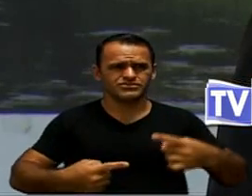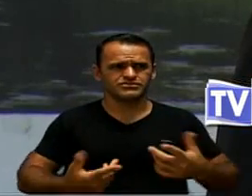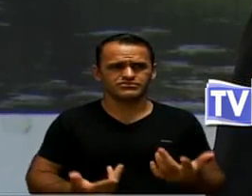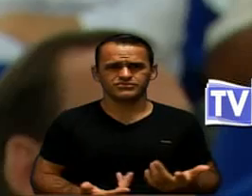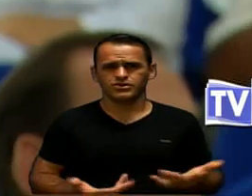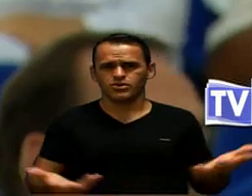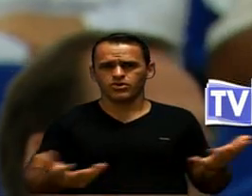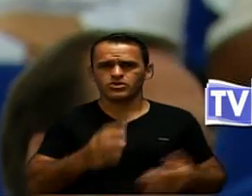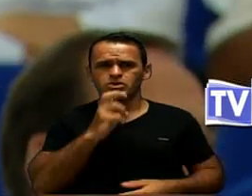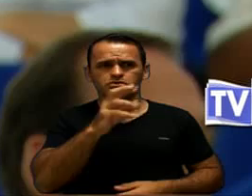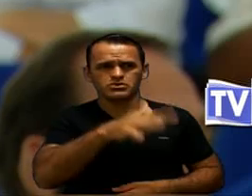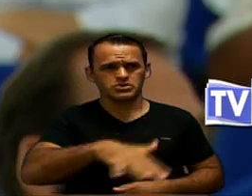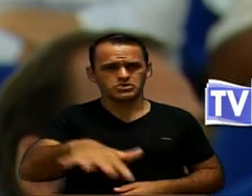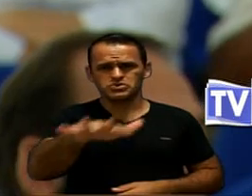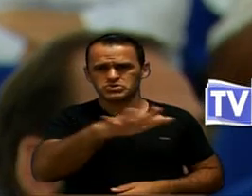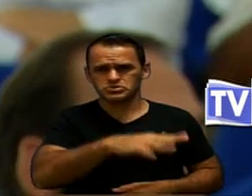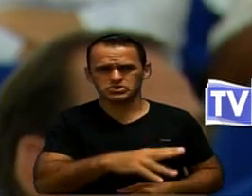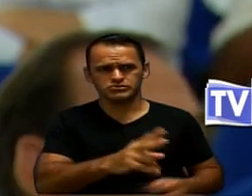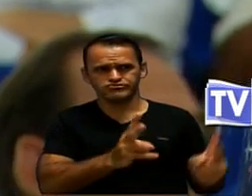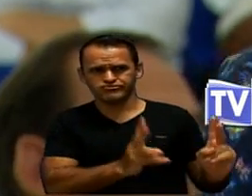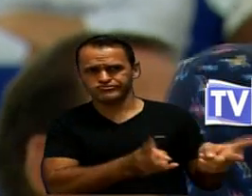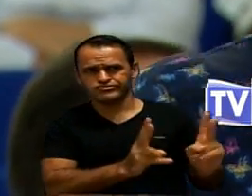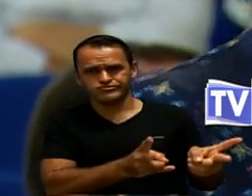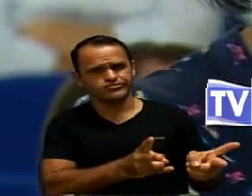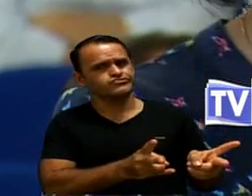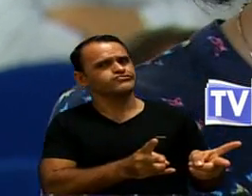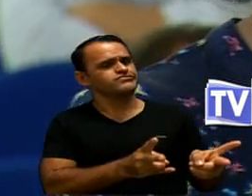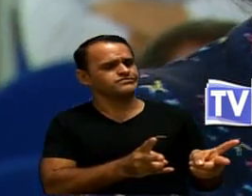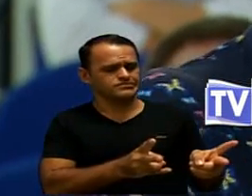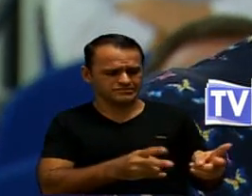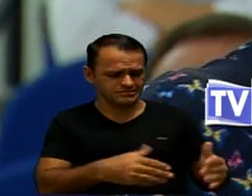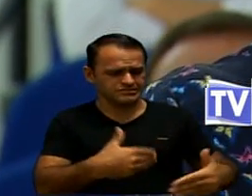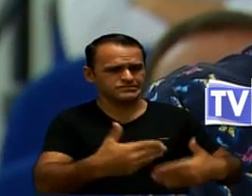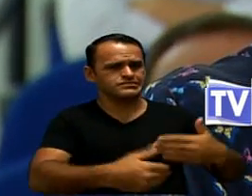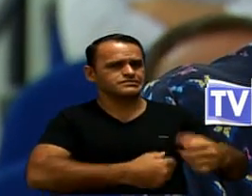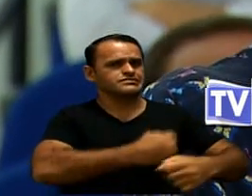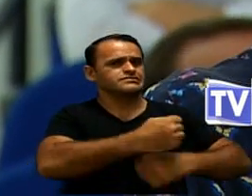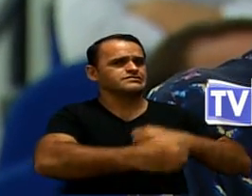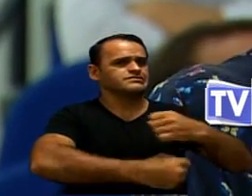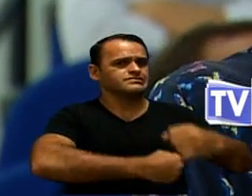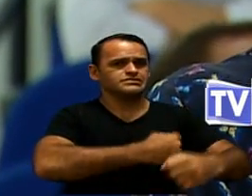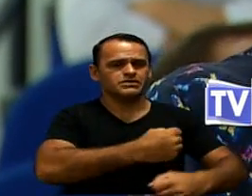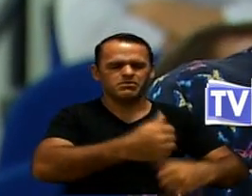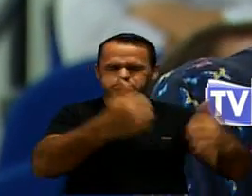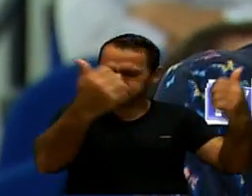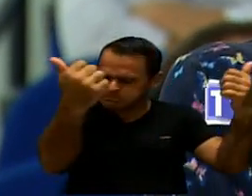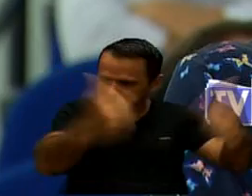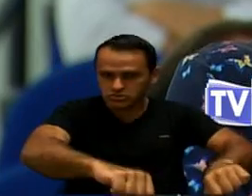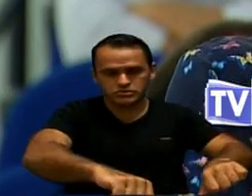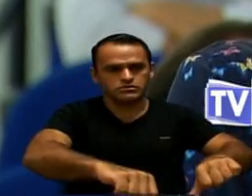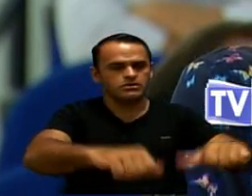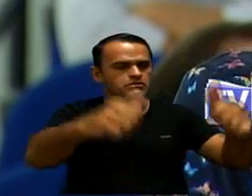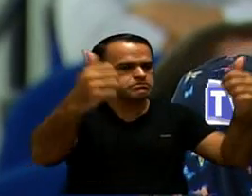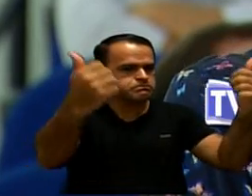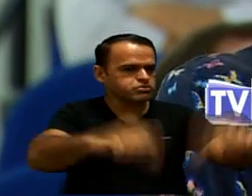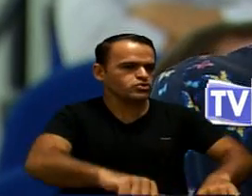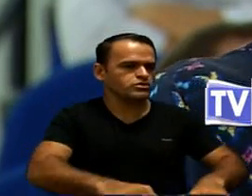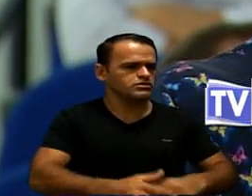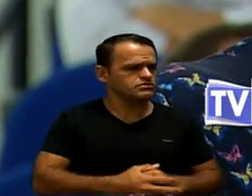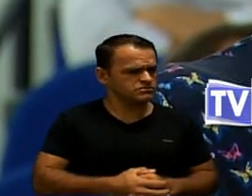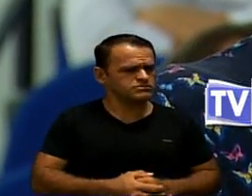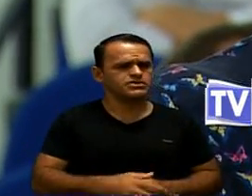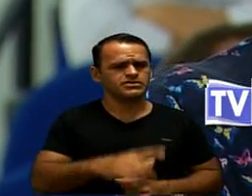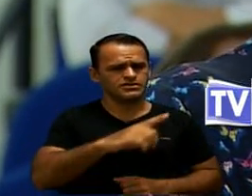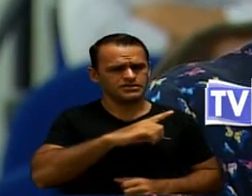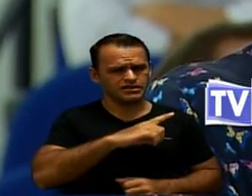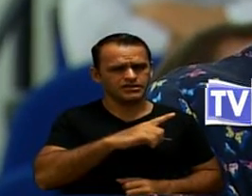Sorocaba, vereador, presidente, nós vamos ter aí daqui a alguns anos uma catástrofe, né? Nós já tivemos exemplos